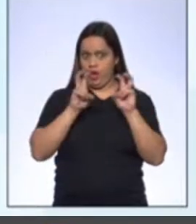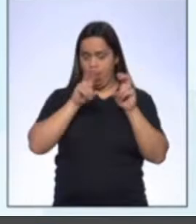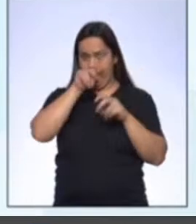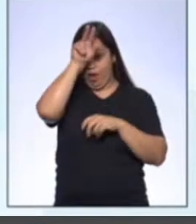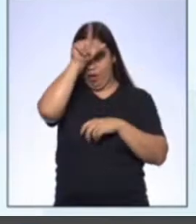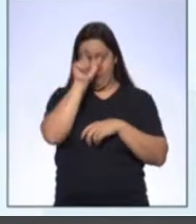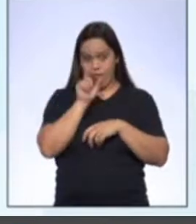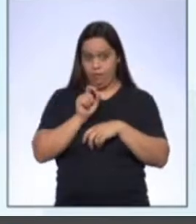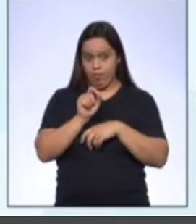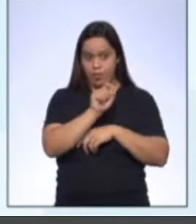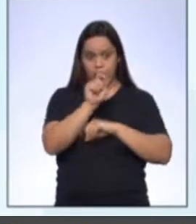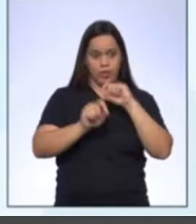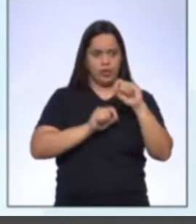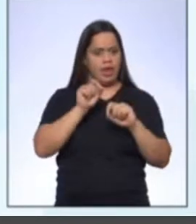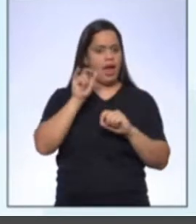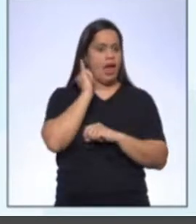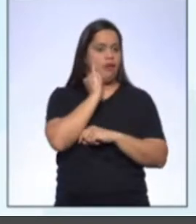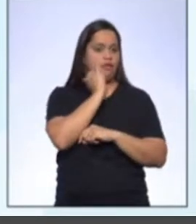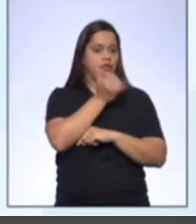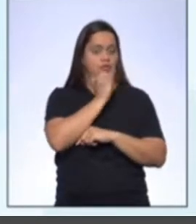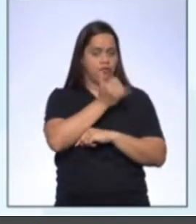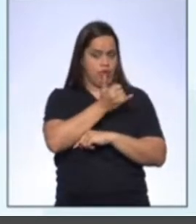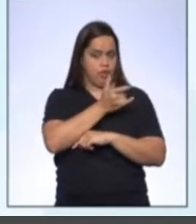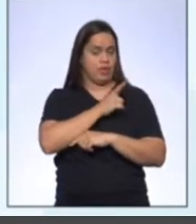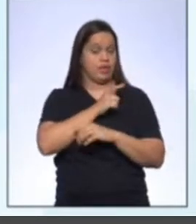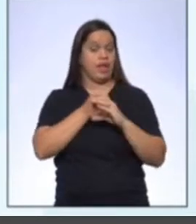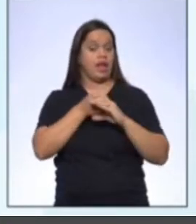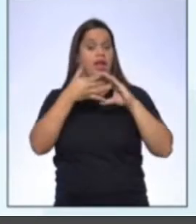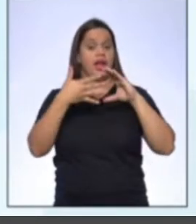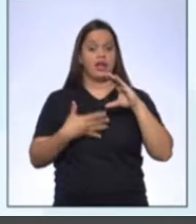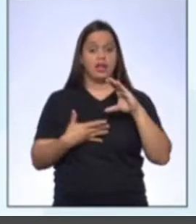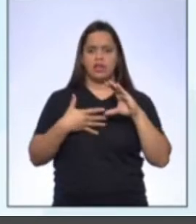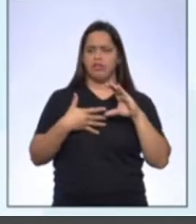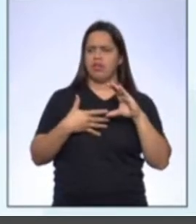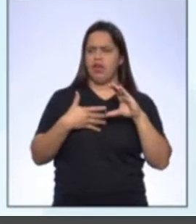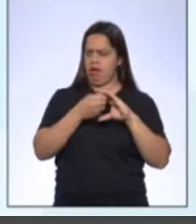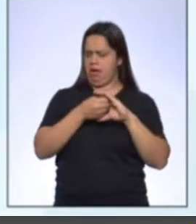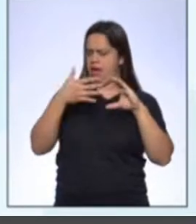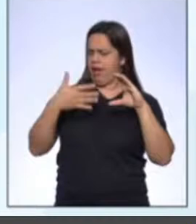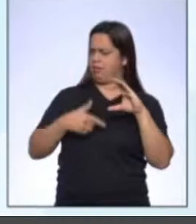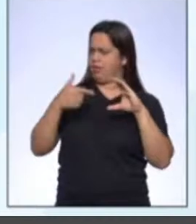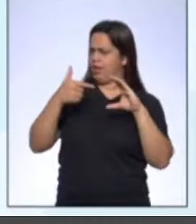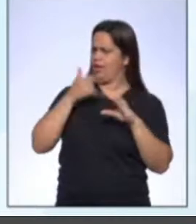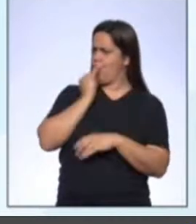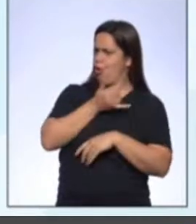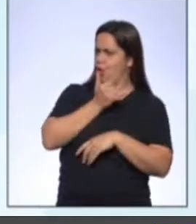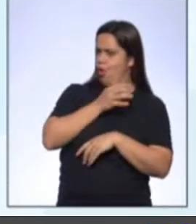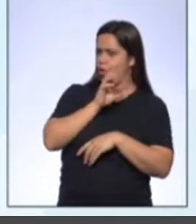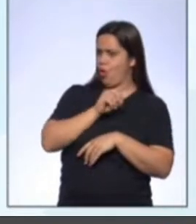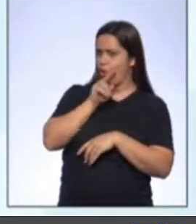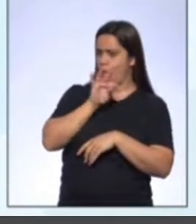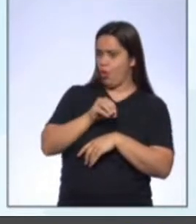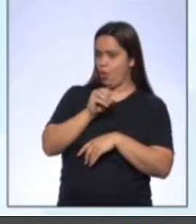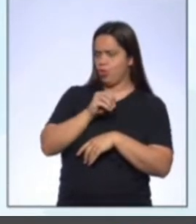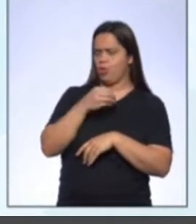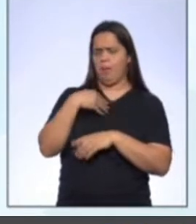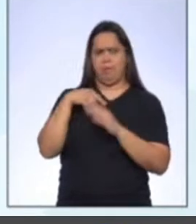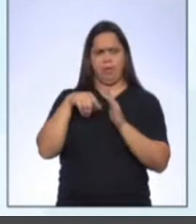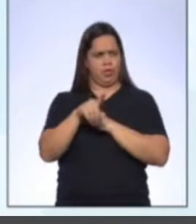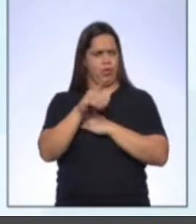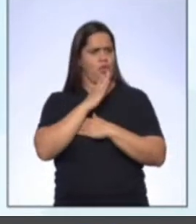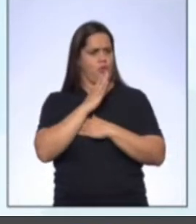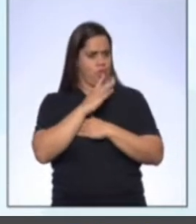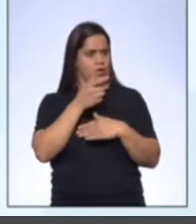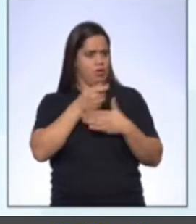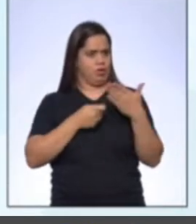um conto e possui como características. Ora, características de conto. Será que eu conheço o texto conto? Já